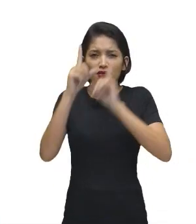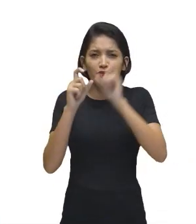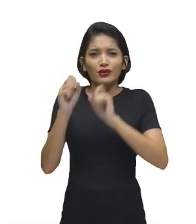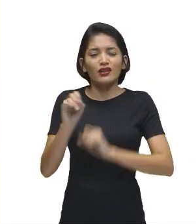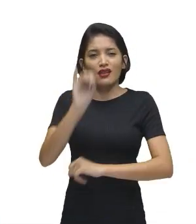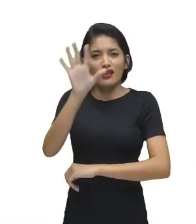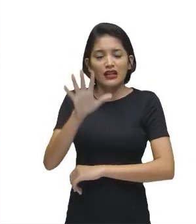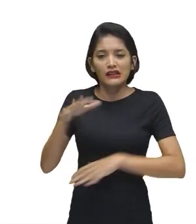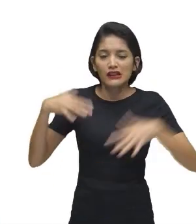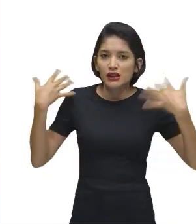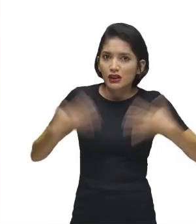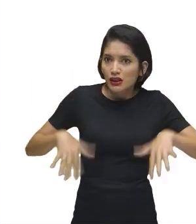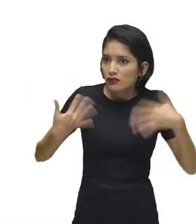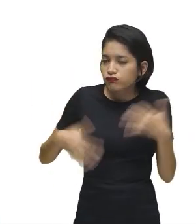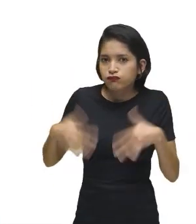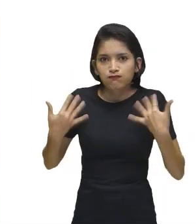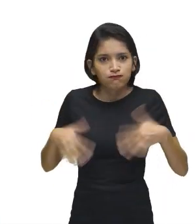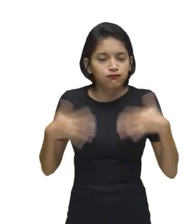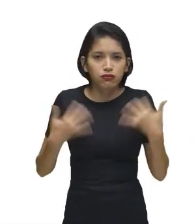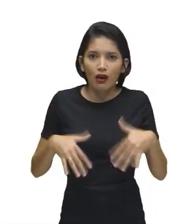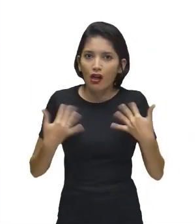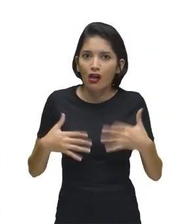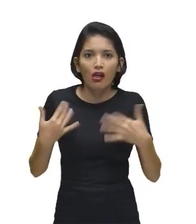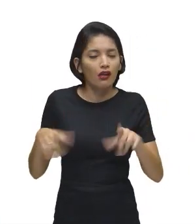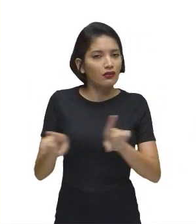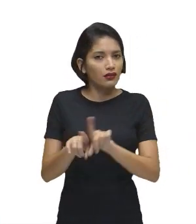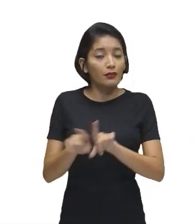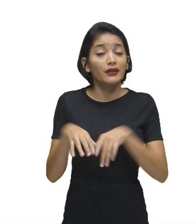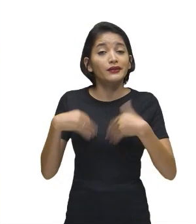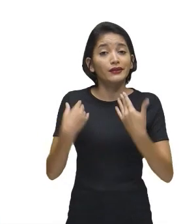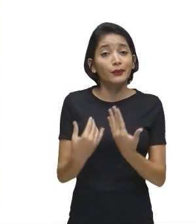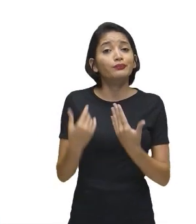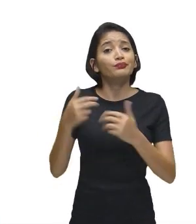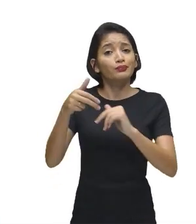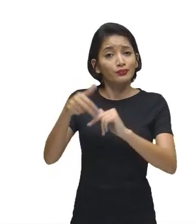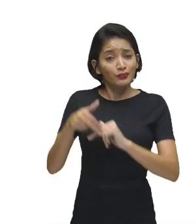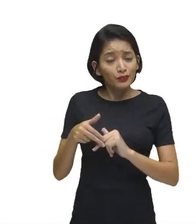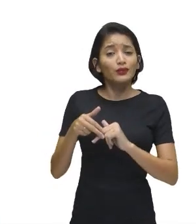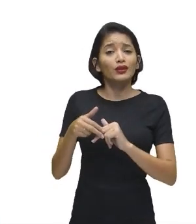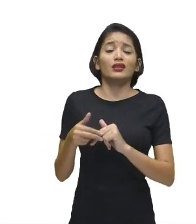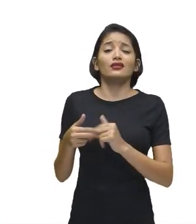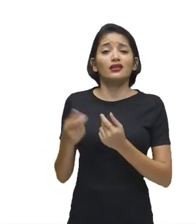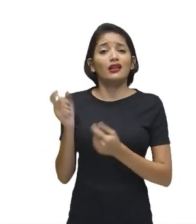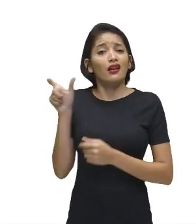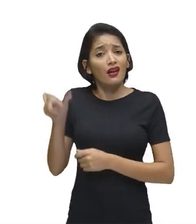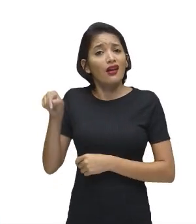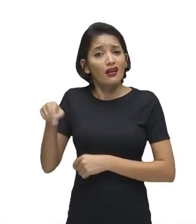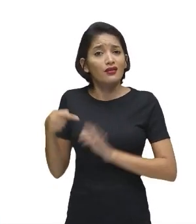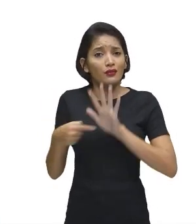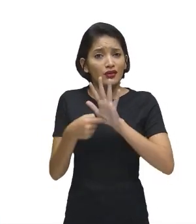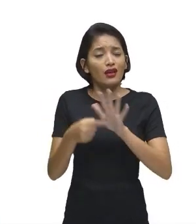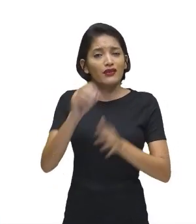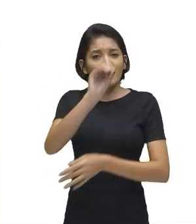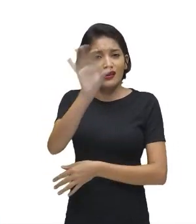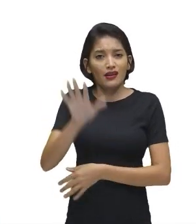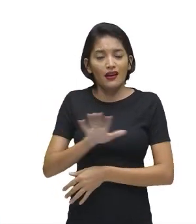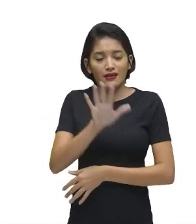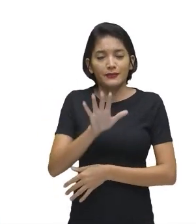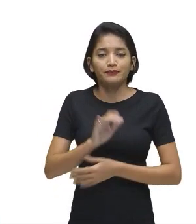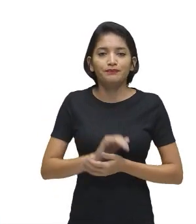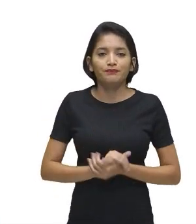o desespero das pessoas. Então, era isso que o expressionismo, ele retratava nas imagens. Bem,